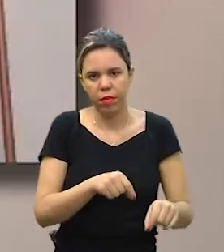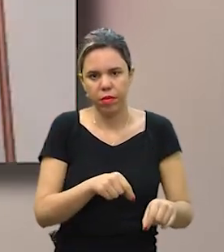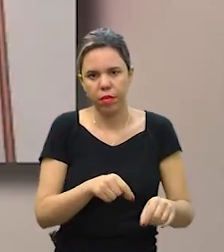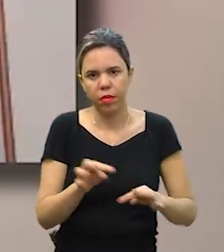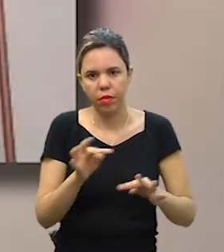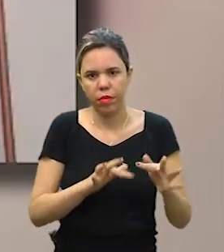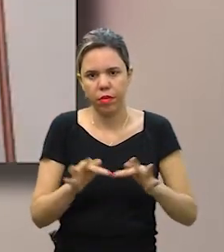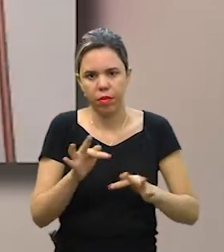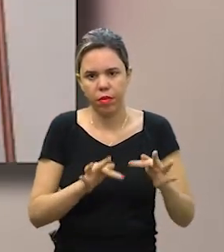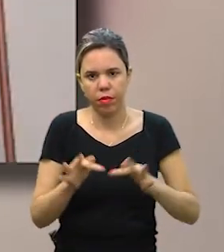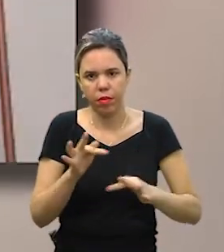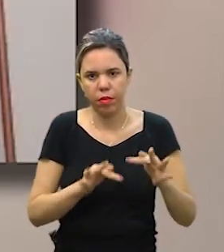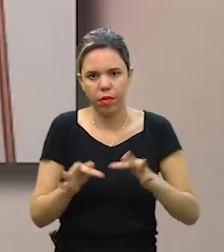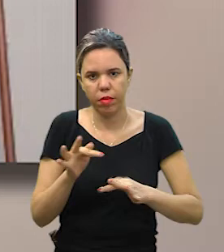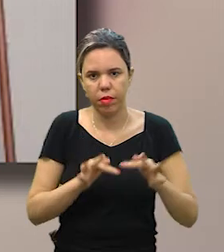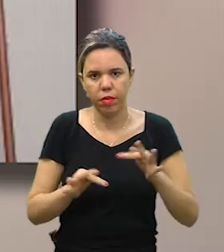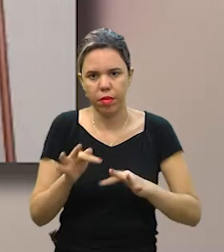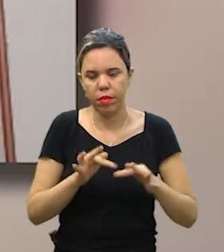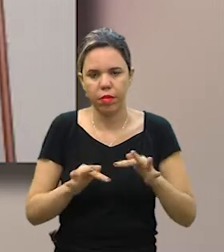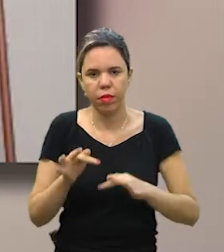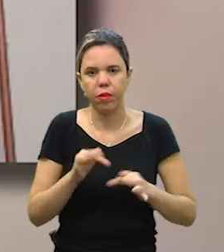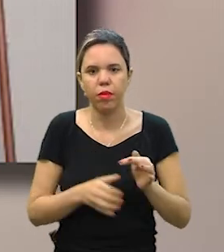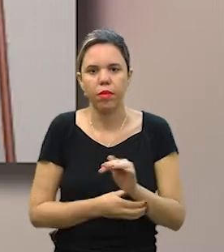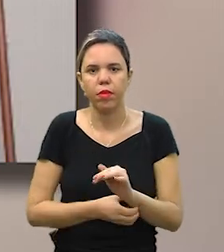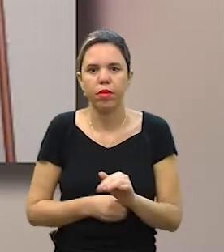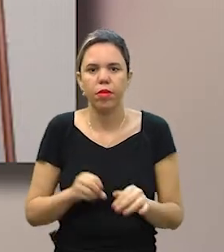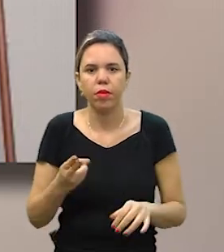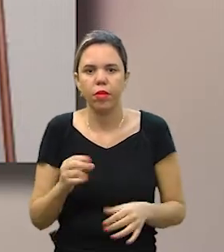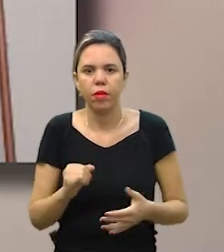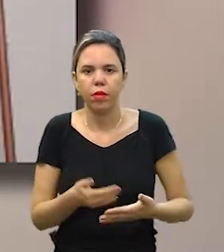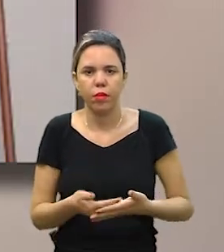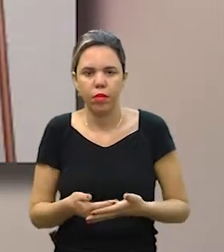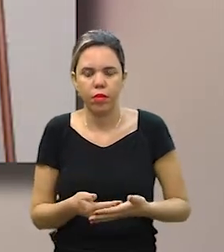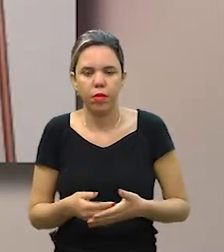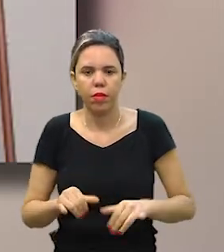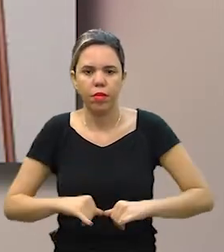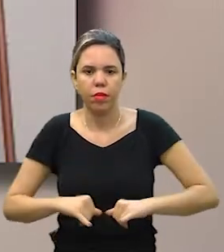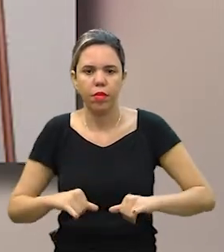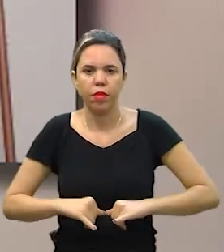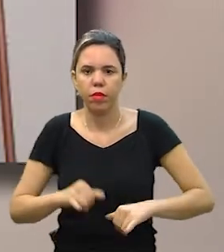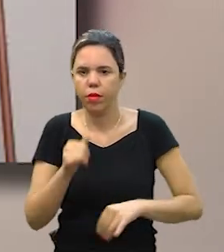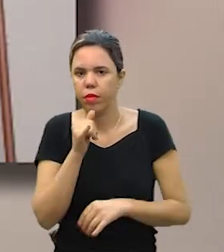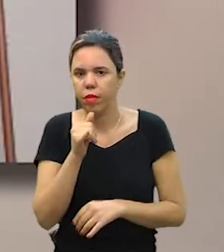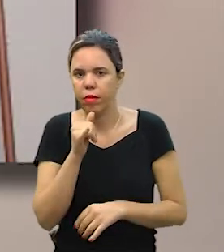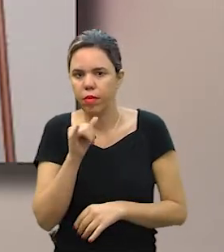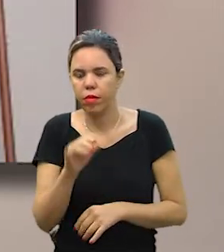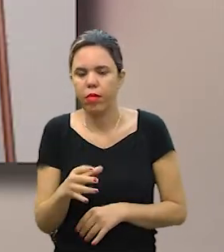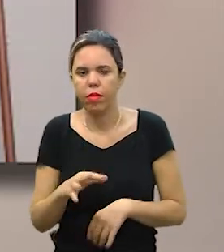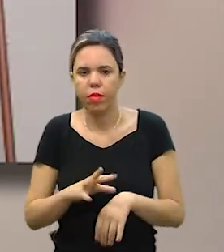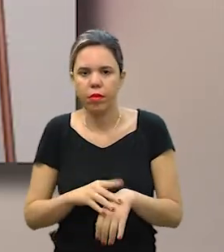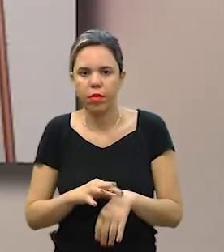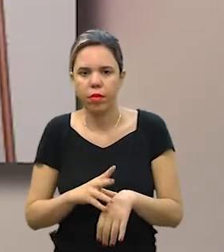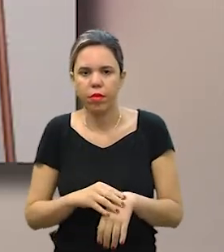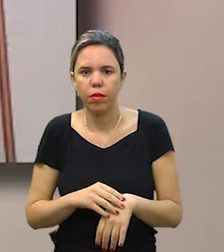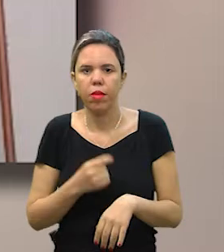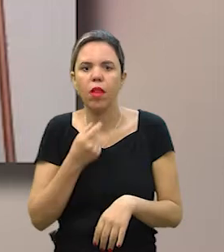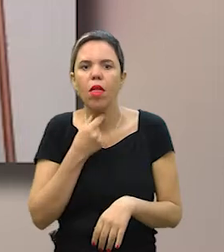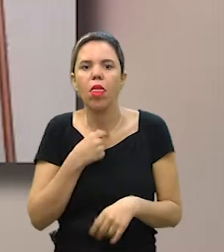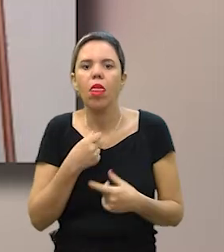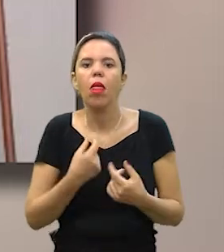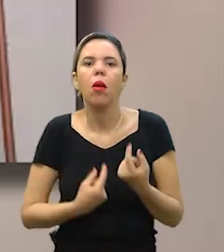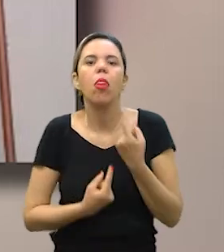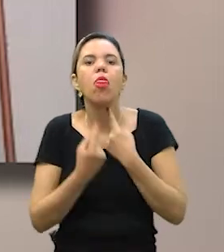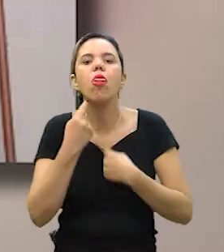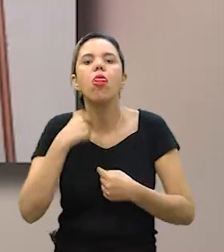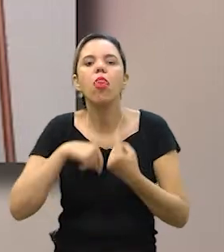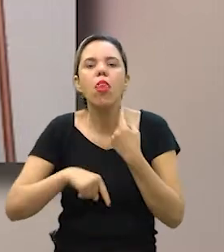escolher uma fórmula, uma determinada forma, ou se é um bebê que sofre, por exemplo, de uma doença do refluxo, a